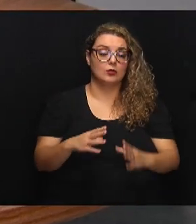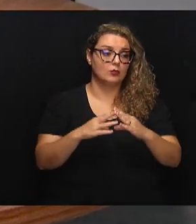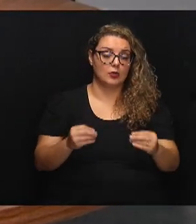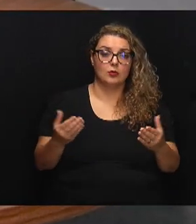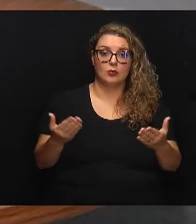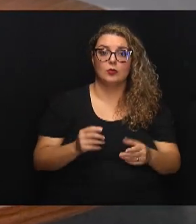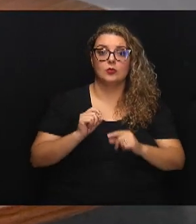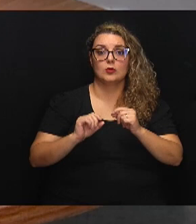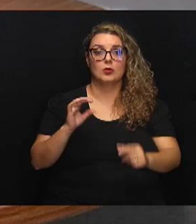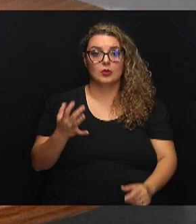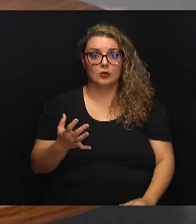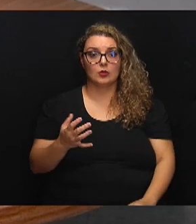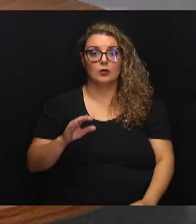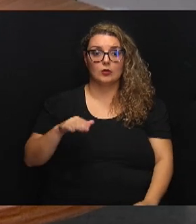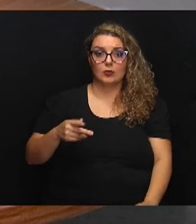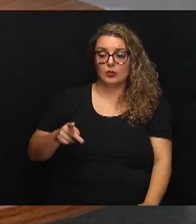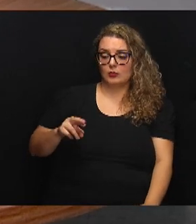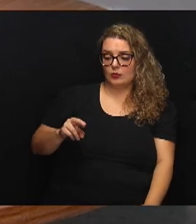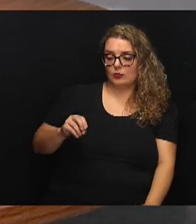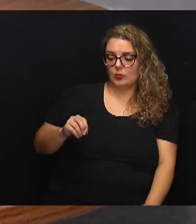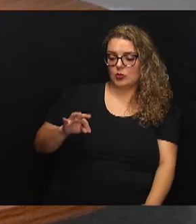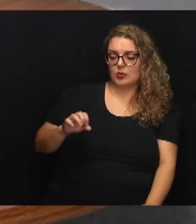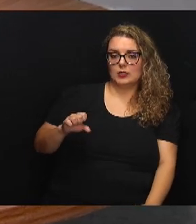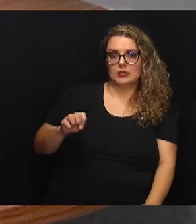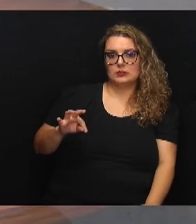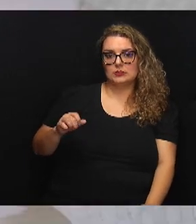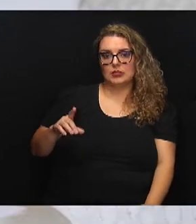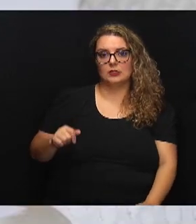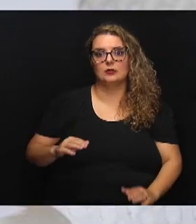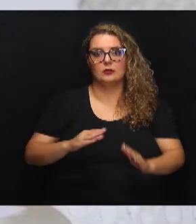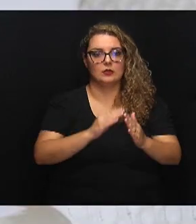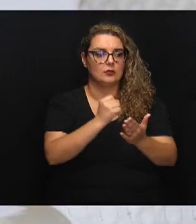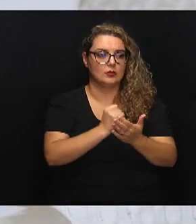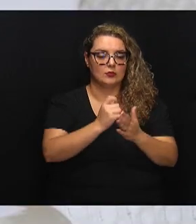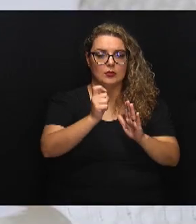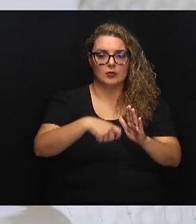quando a pessoa ela é protestada num cartório, vou lá e no cartório aqui de registro, falo, vou